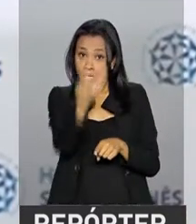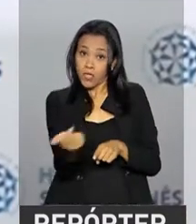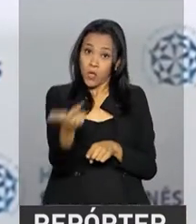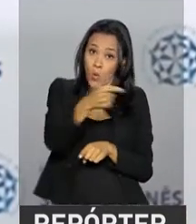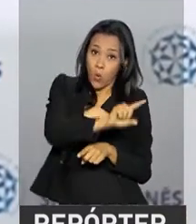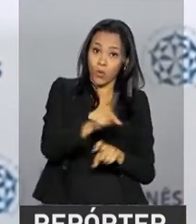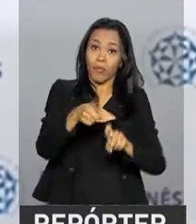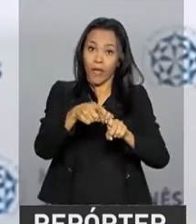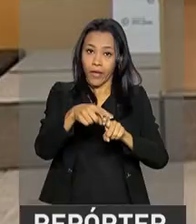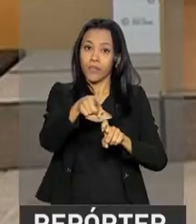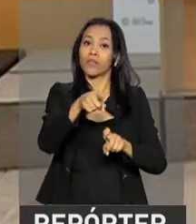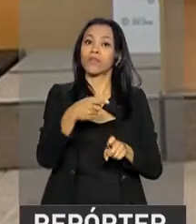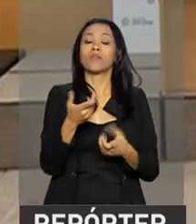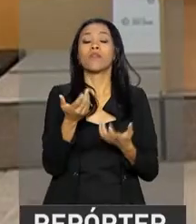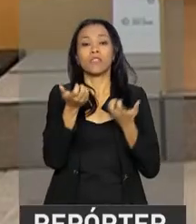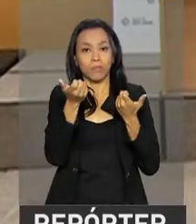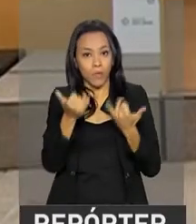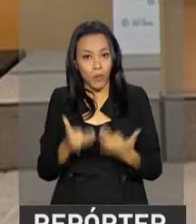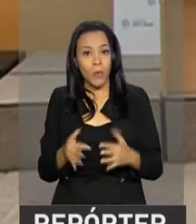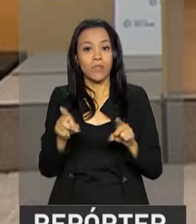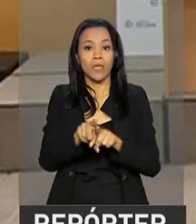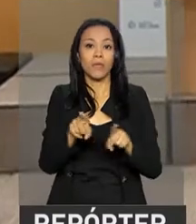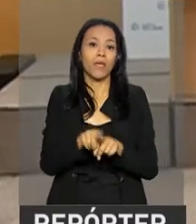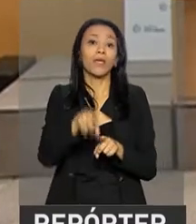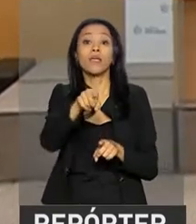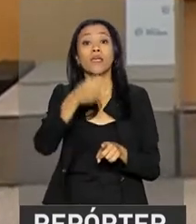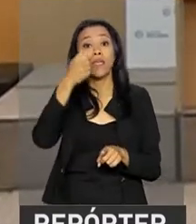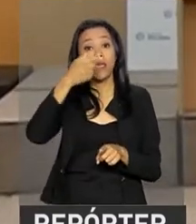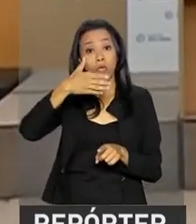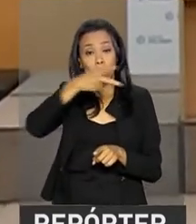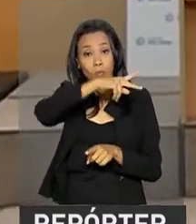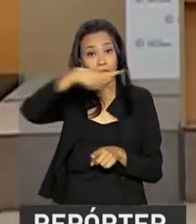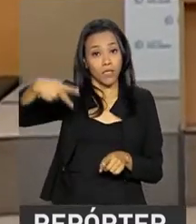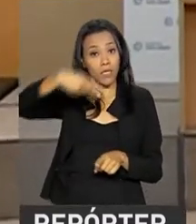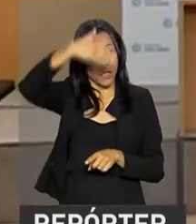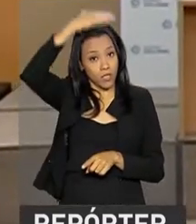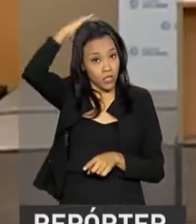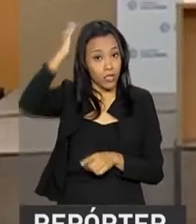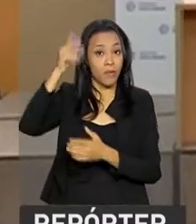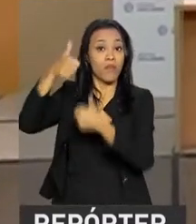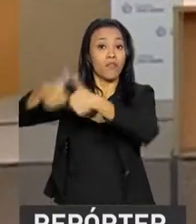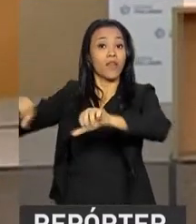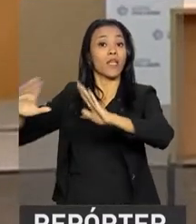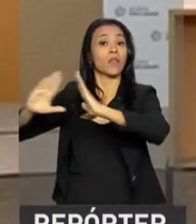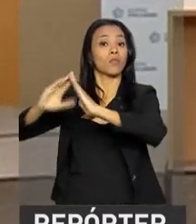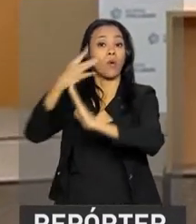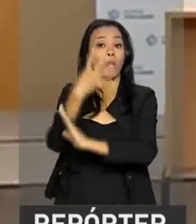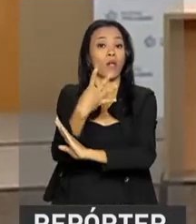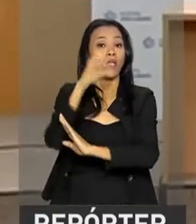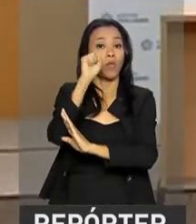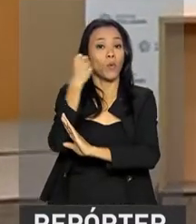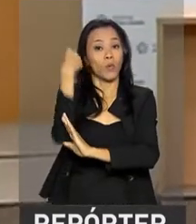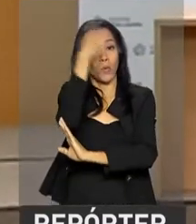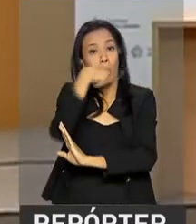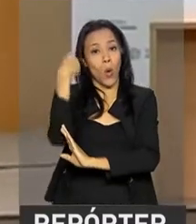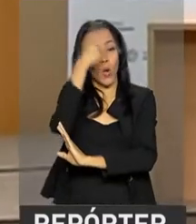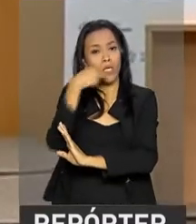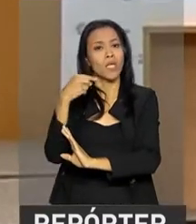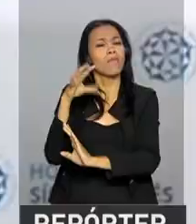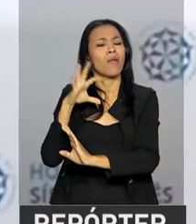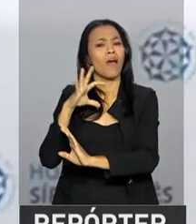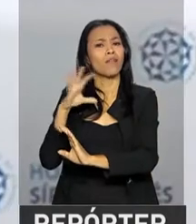particular de michel temer a decisão de manter o presidente internado por 48 horas foi tomada simplesmente para se ter um prazo de